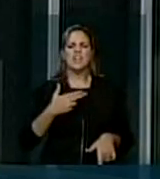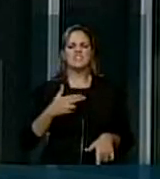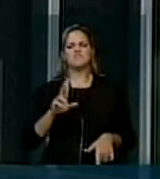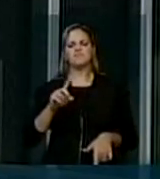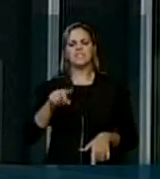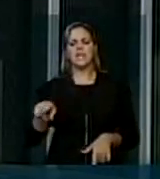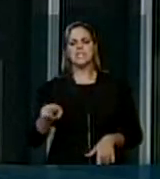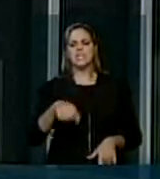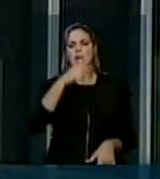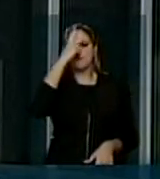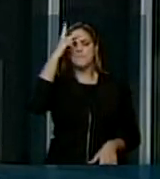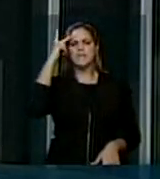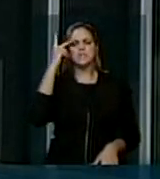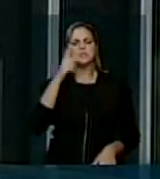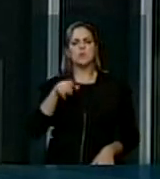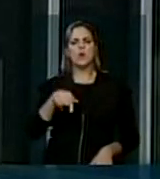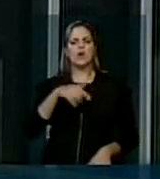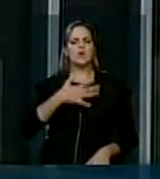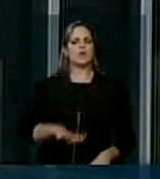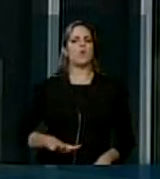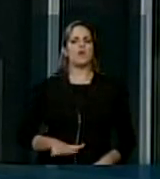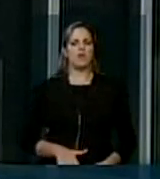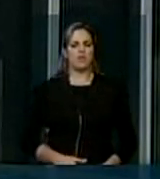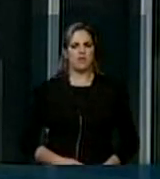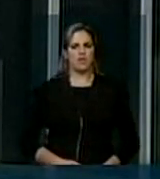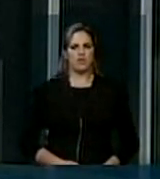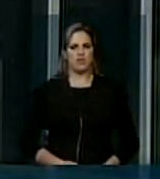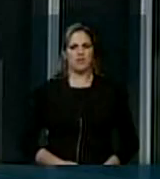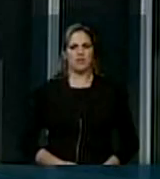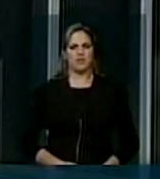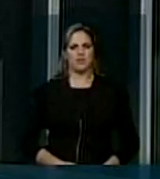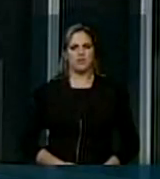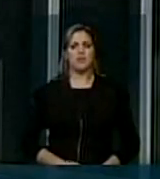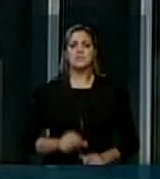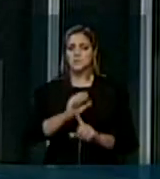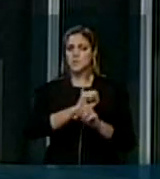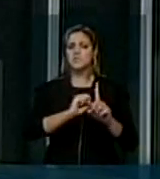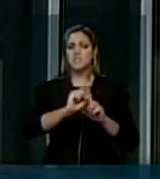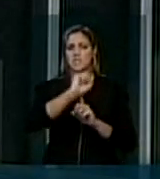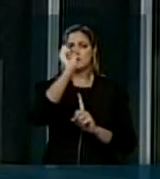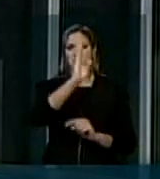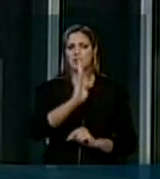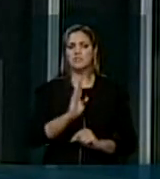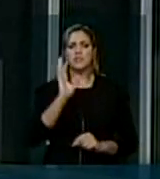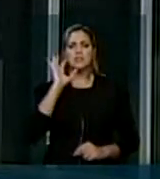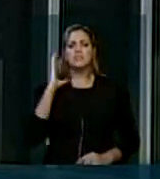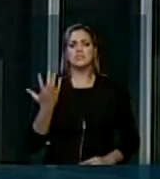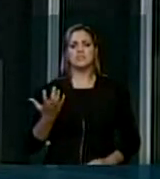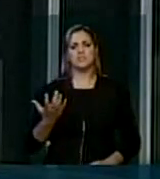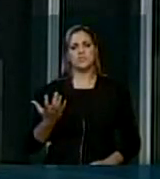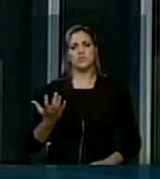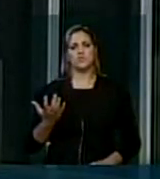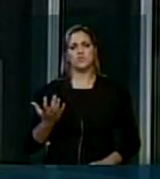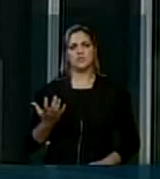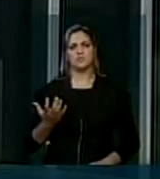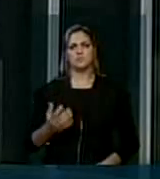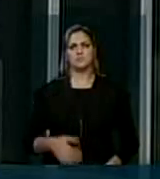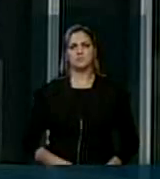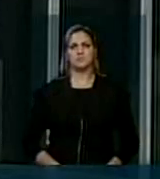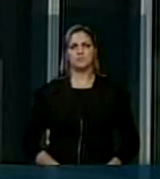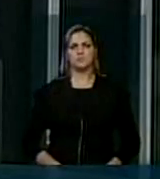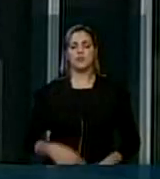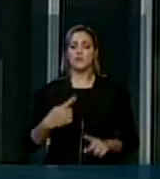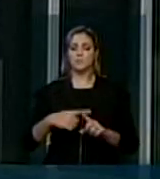A sociedade brasileira decidiu, sim, decidiu através